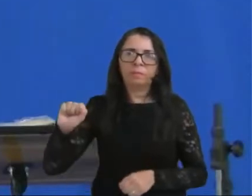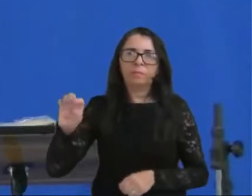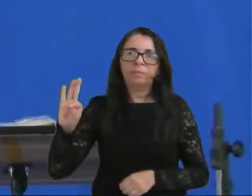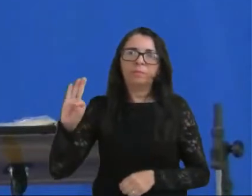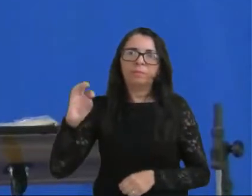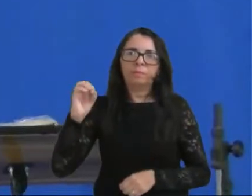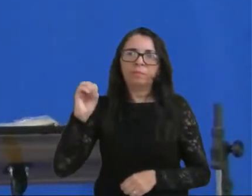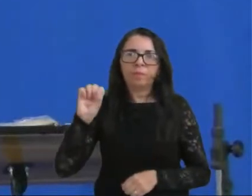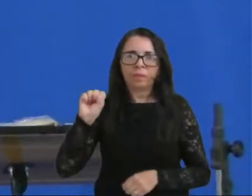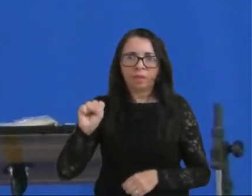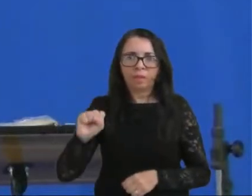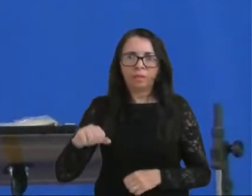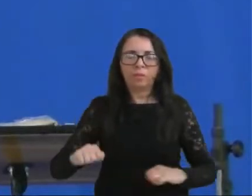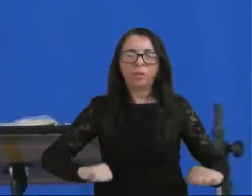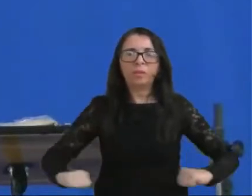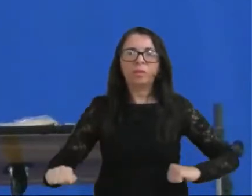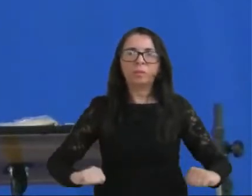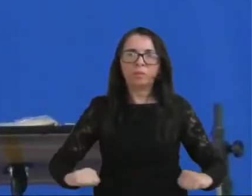Diz assim,